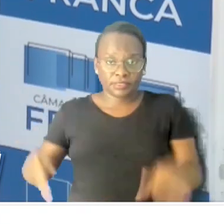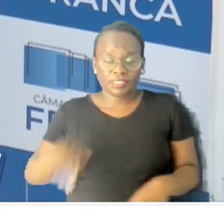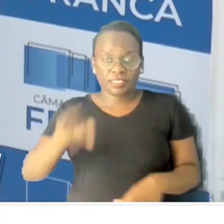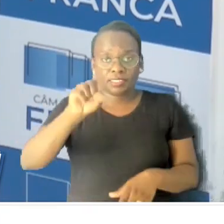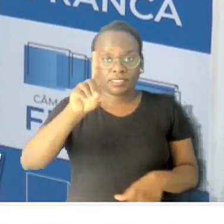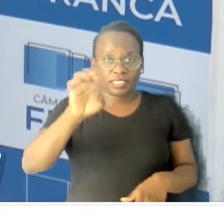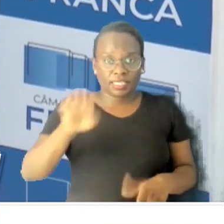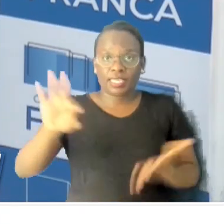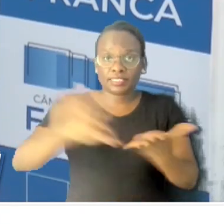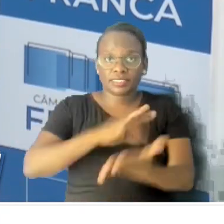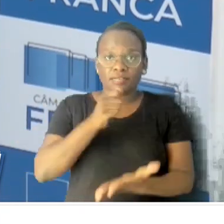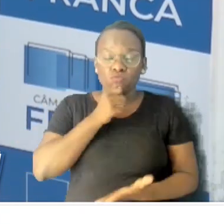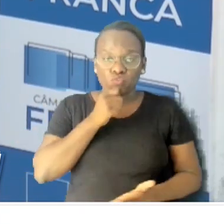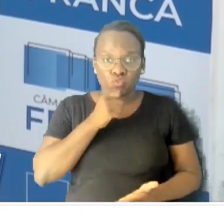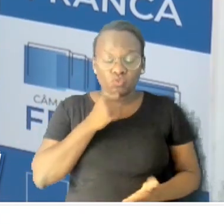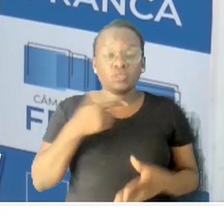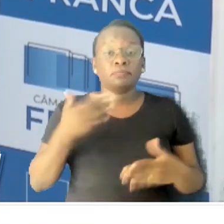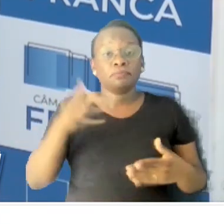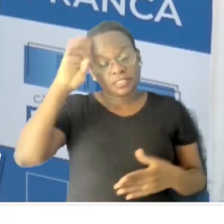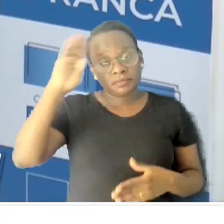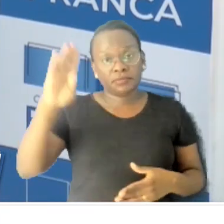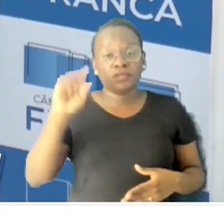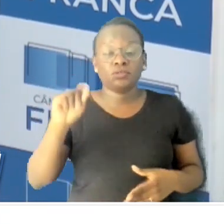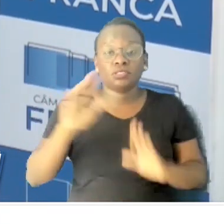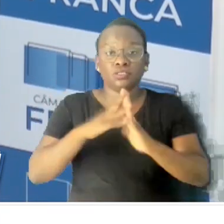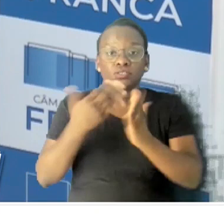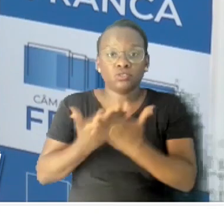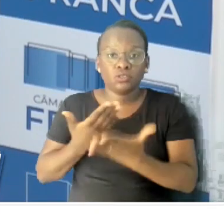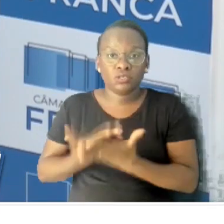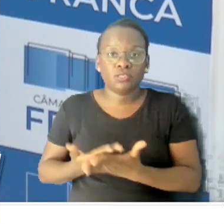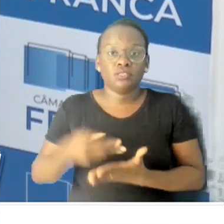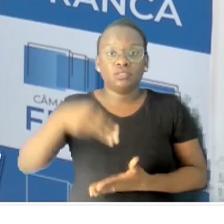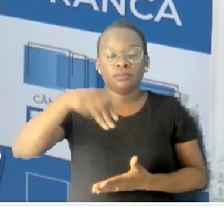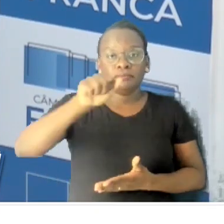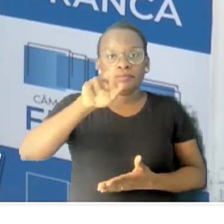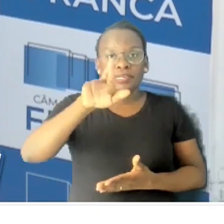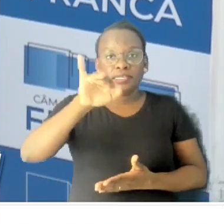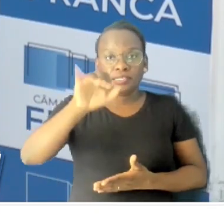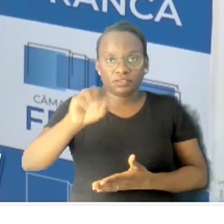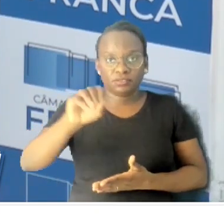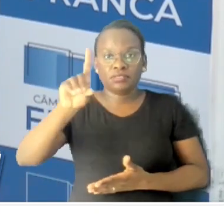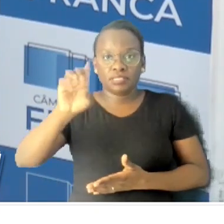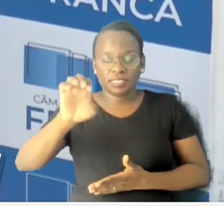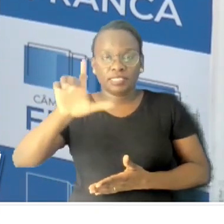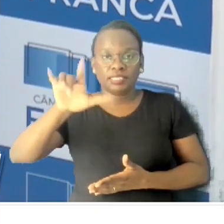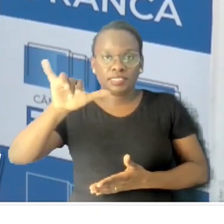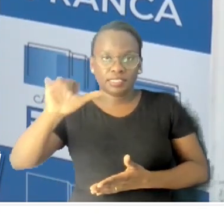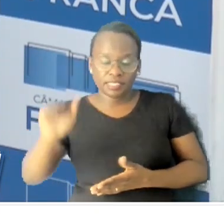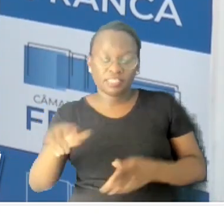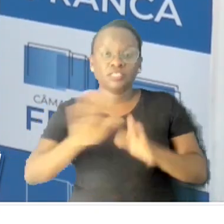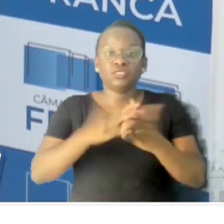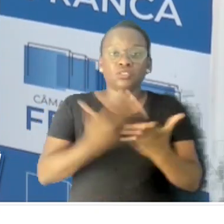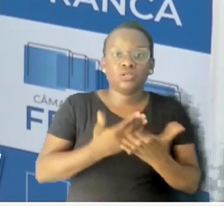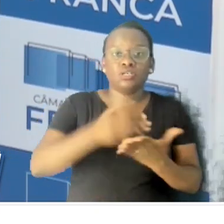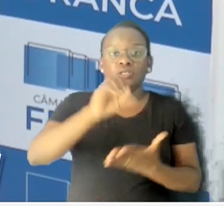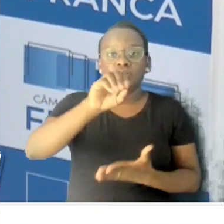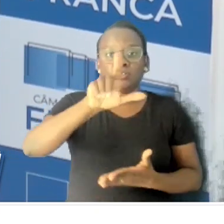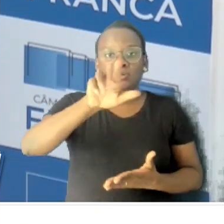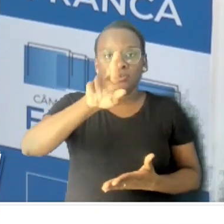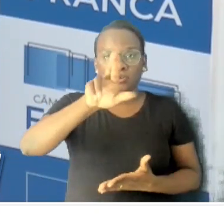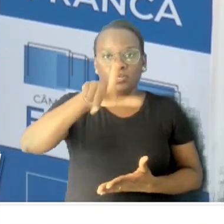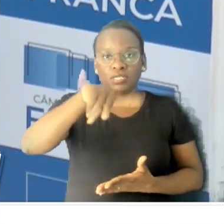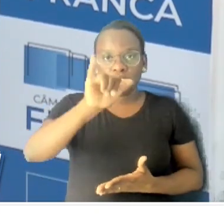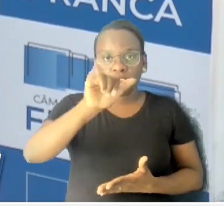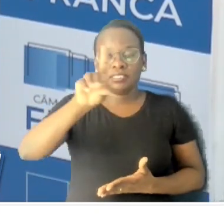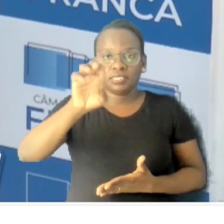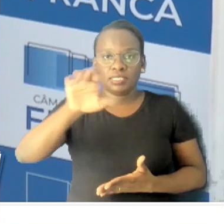Em especial, a escola Mário Delia e a escola Orlick Luz, juntando as duas,